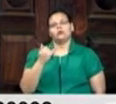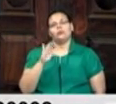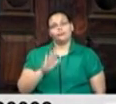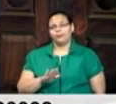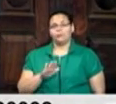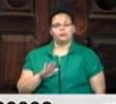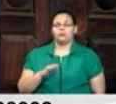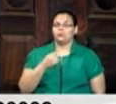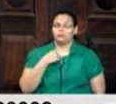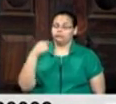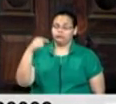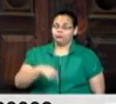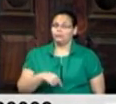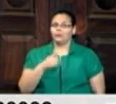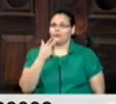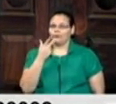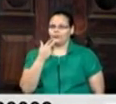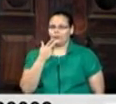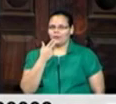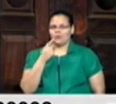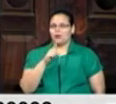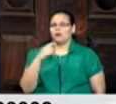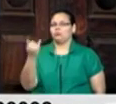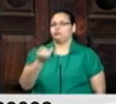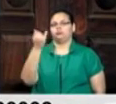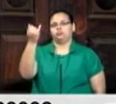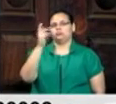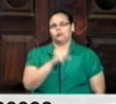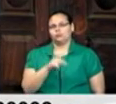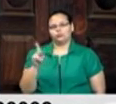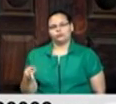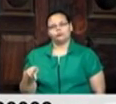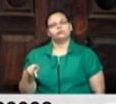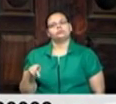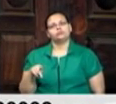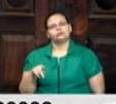Mas eu não vim aqui para falar da importância do professor.